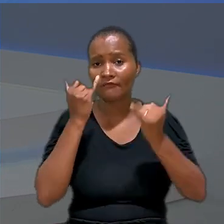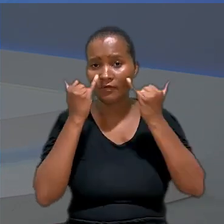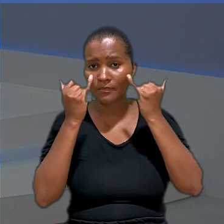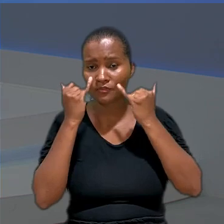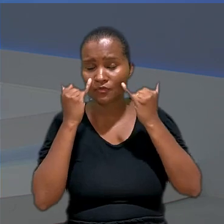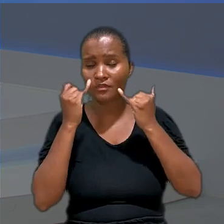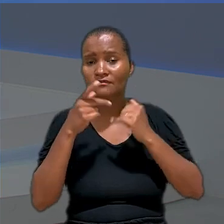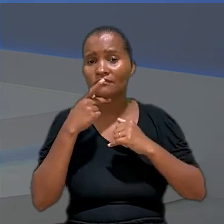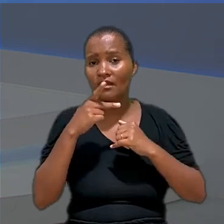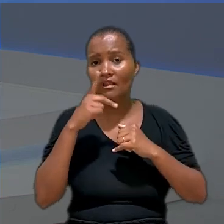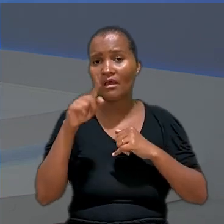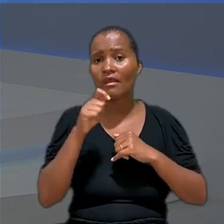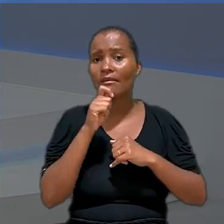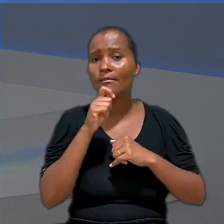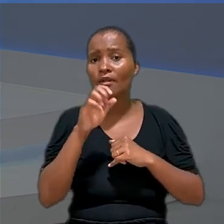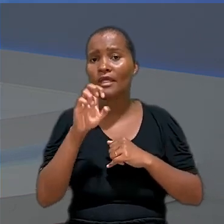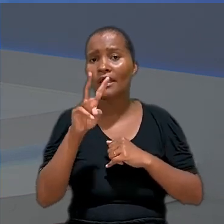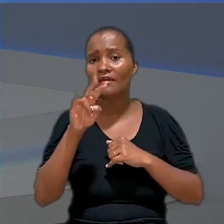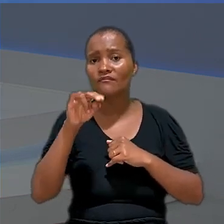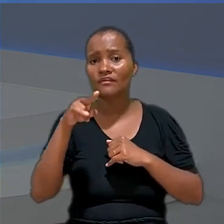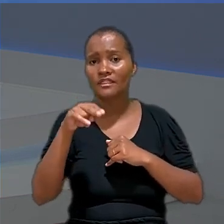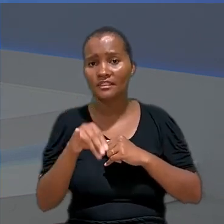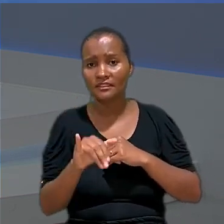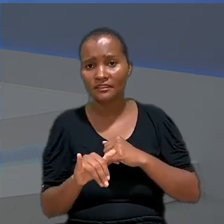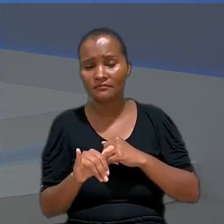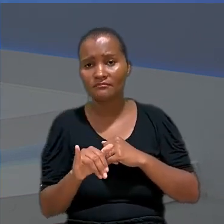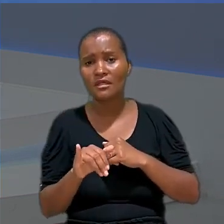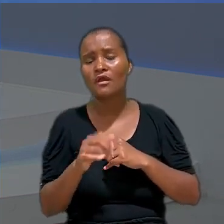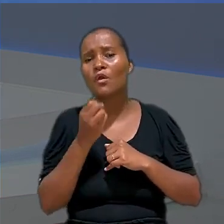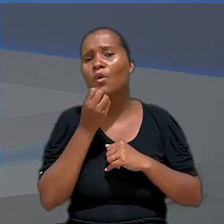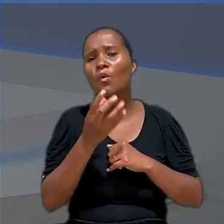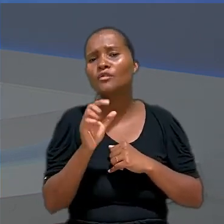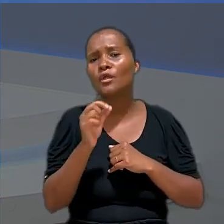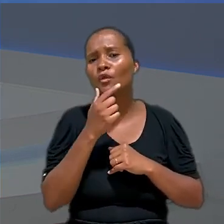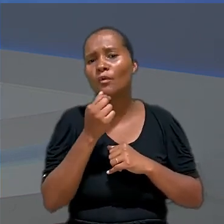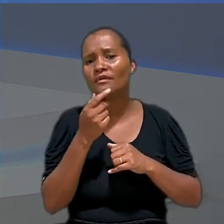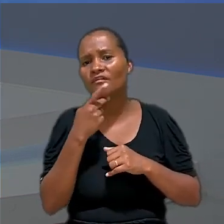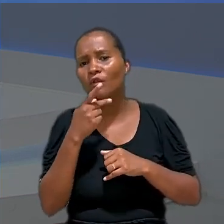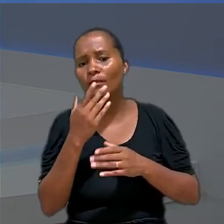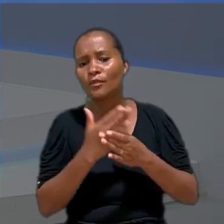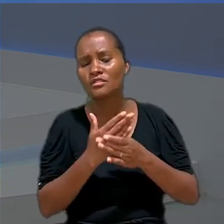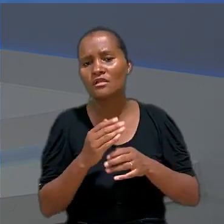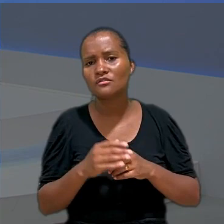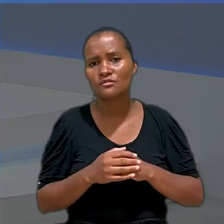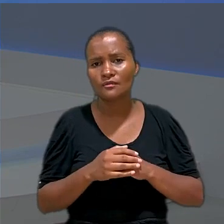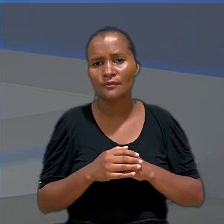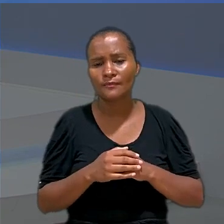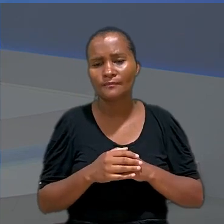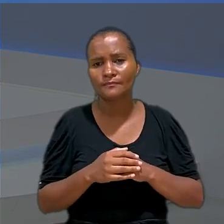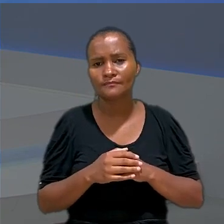gente é a repórter Evne Araújo. Oi, Evne, conta para a gente o que esse empregado alegou no processo.